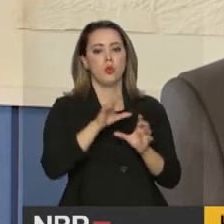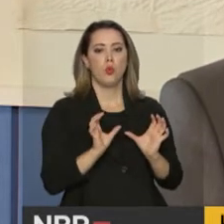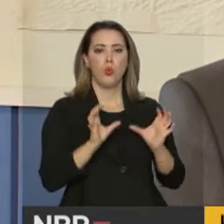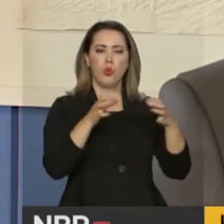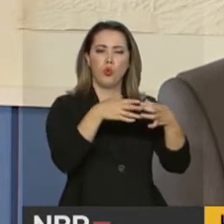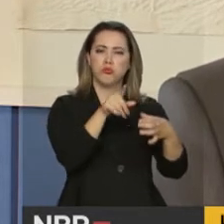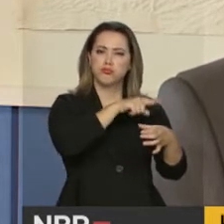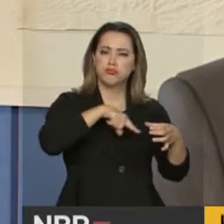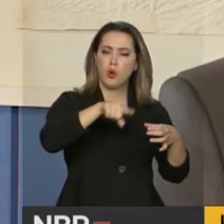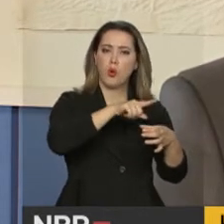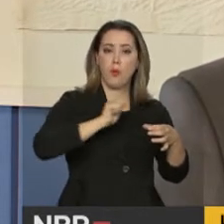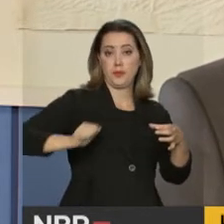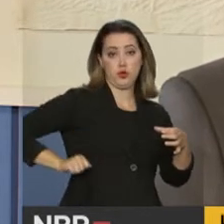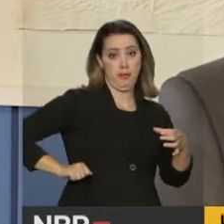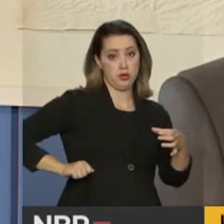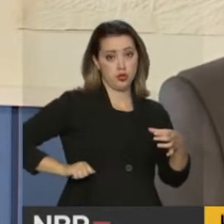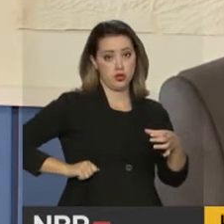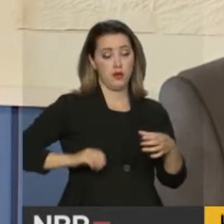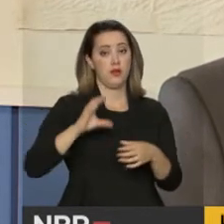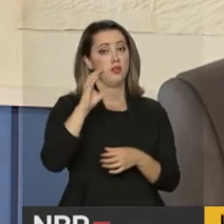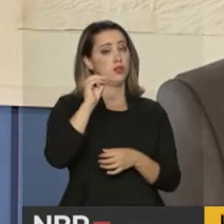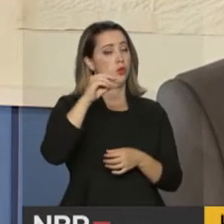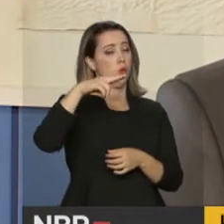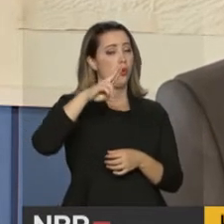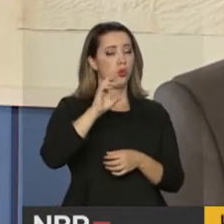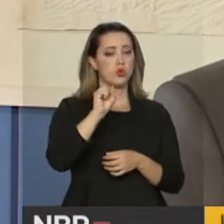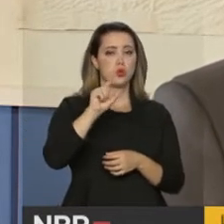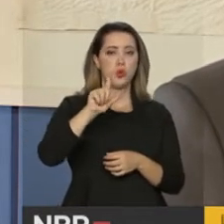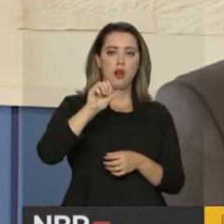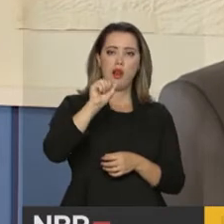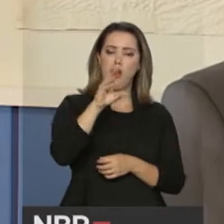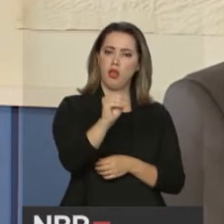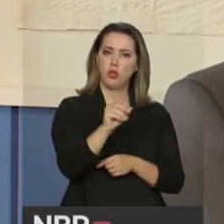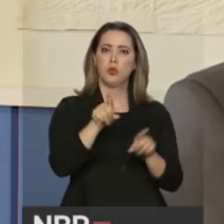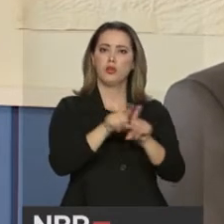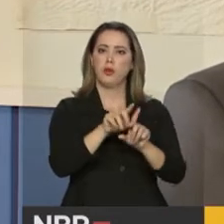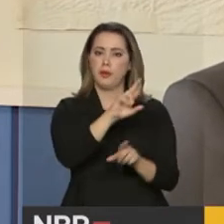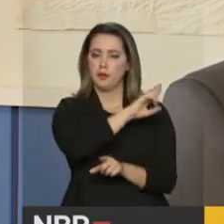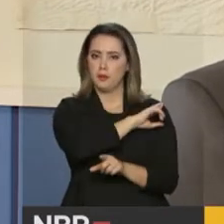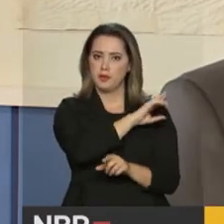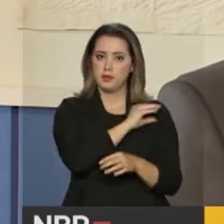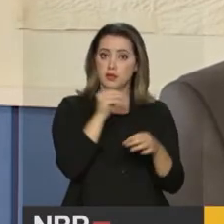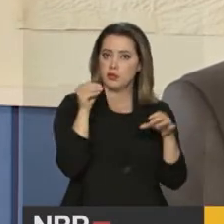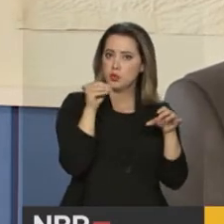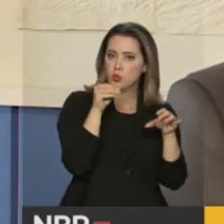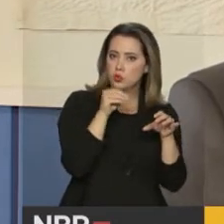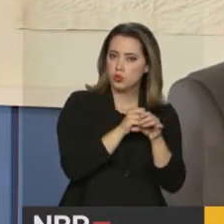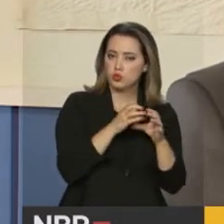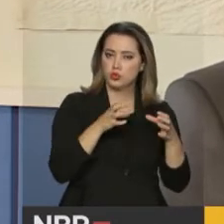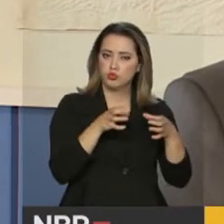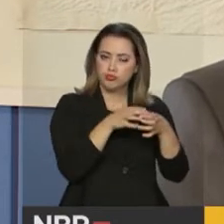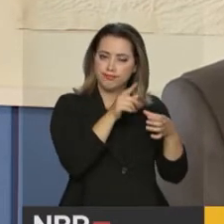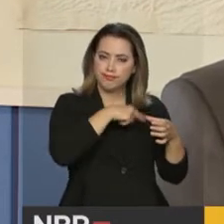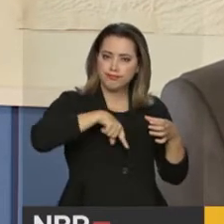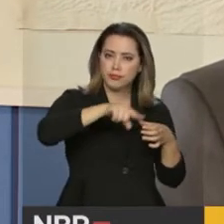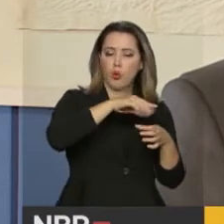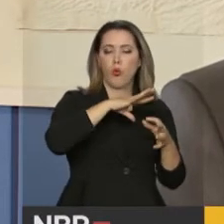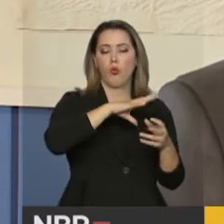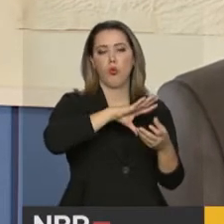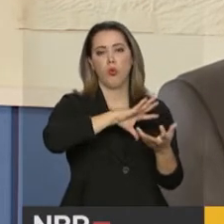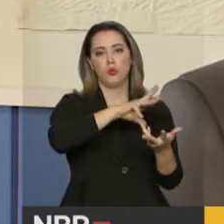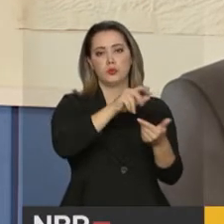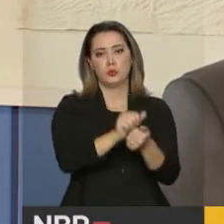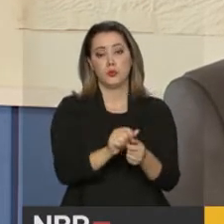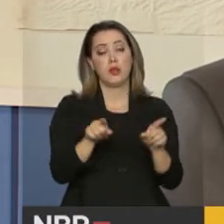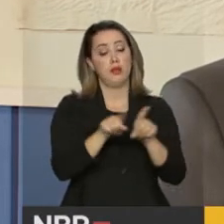rede de embaixadas, consulados e representações junto a organismos internacionais. Nós também temos alguns escritórios